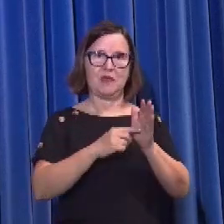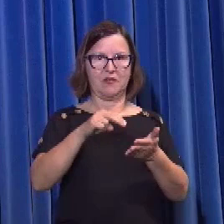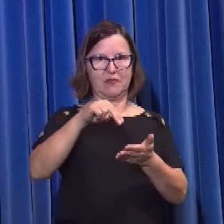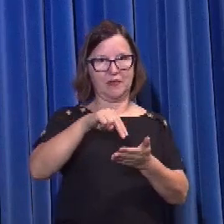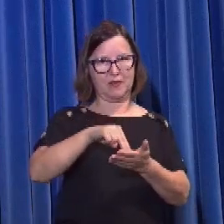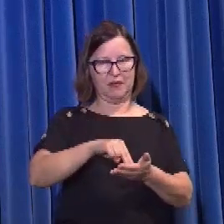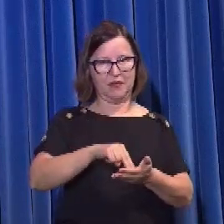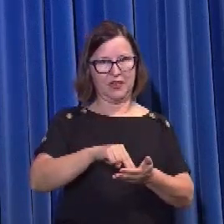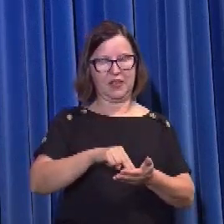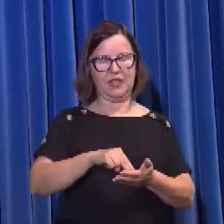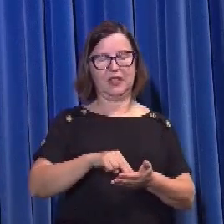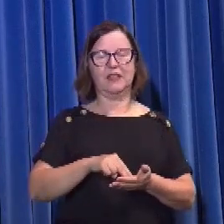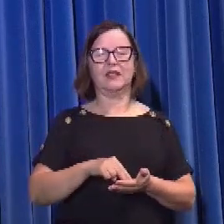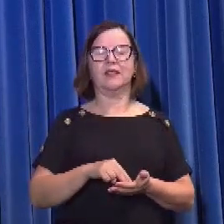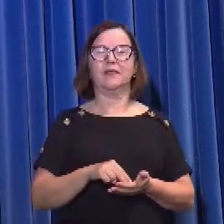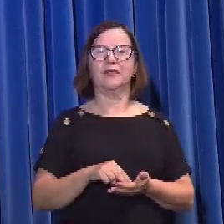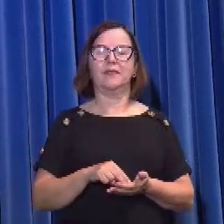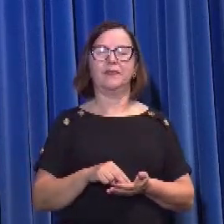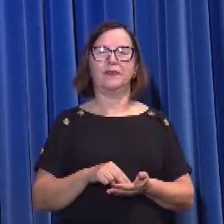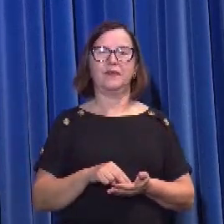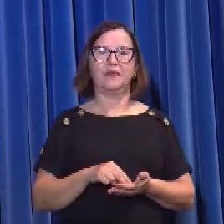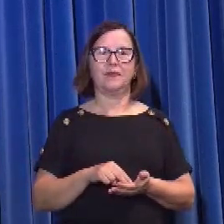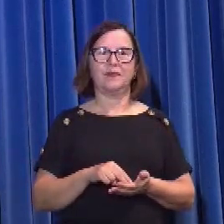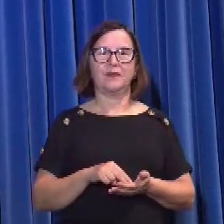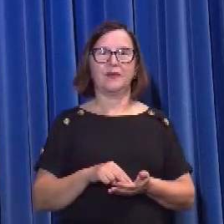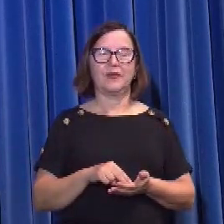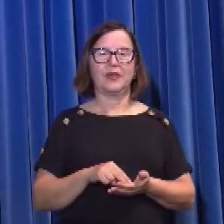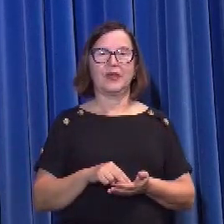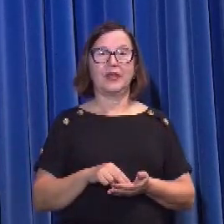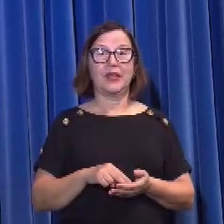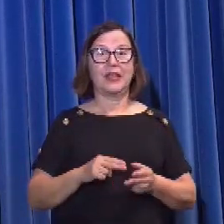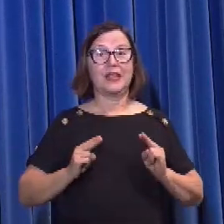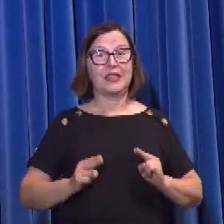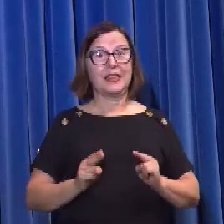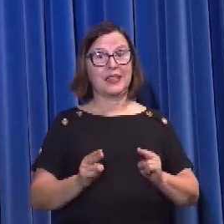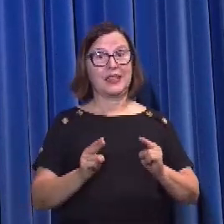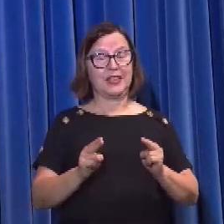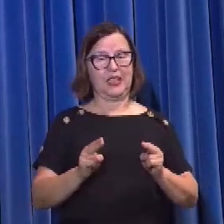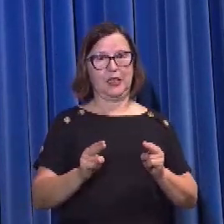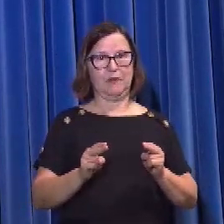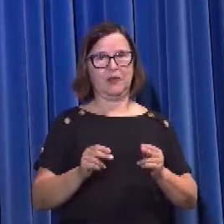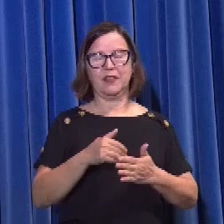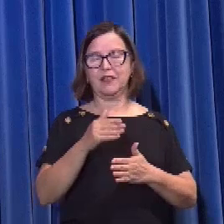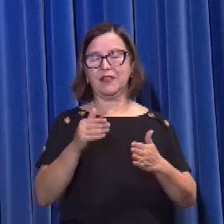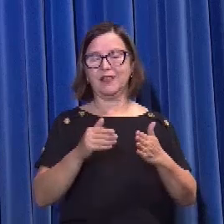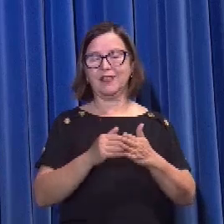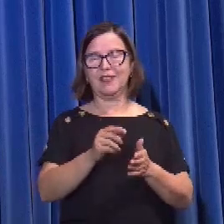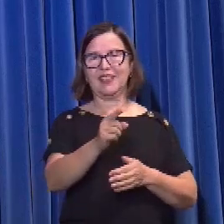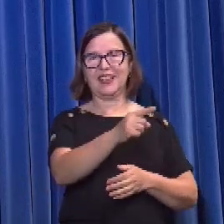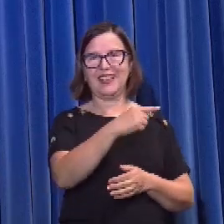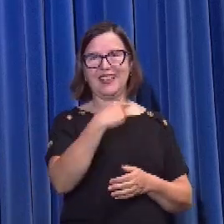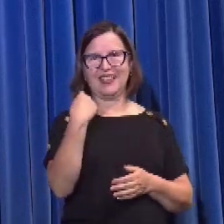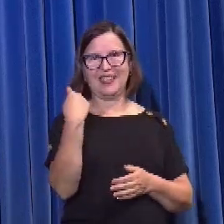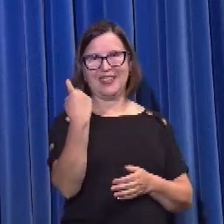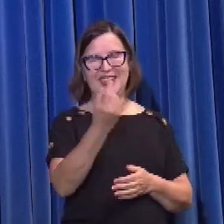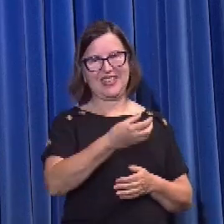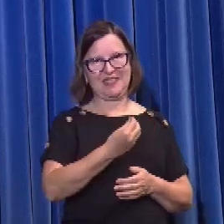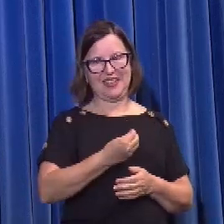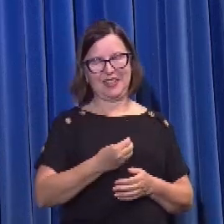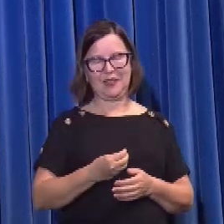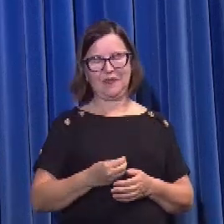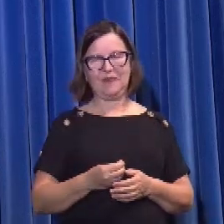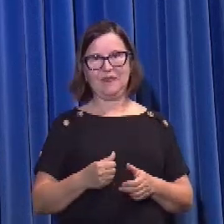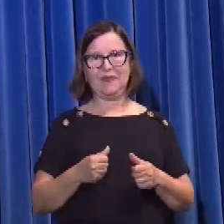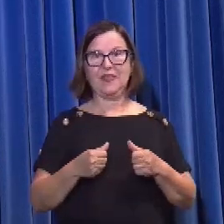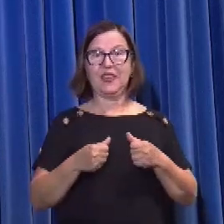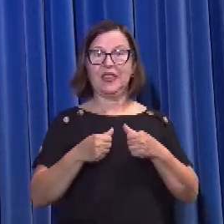é algo que nos acompanha durante toda a nossa vida. E essa doutrina, ela precisa ser